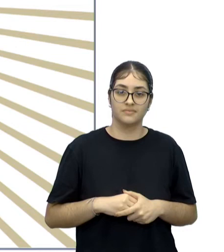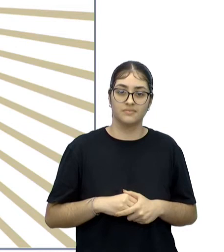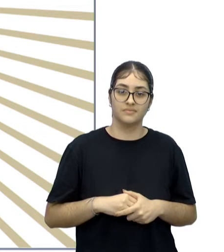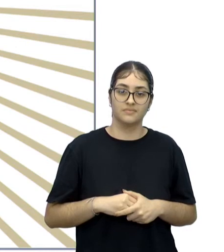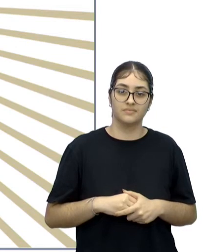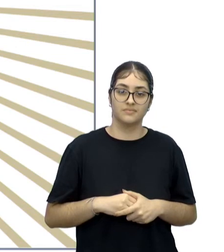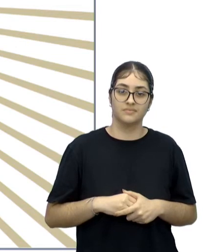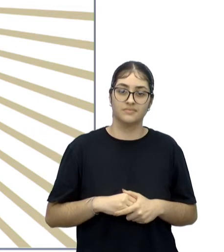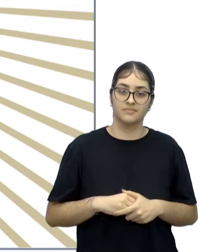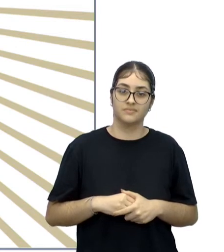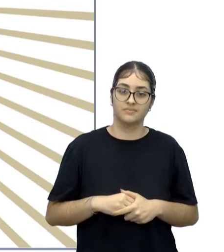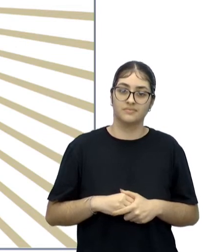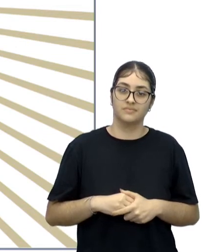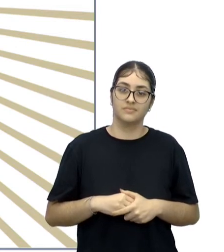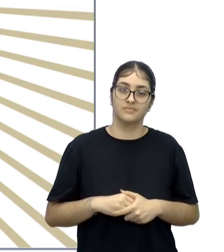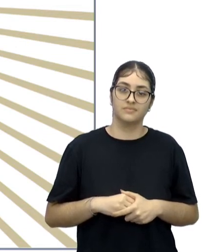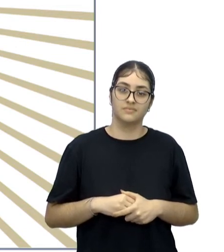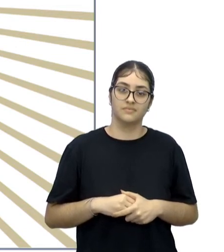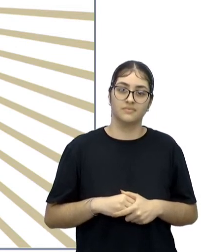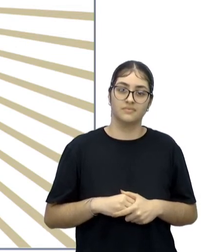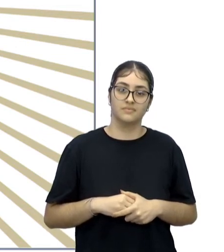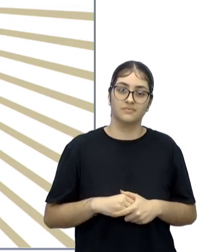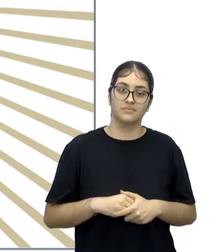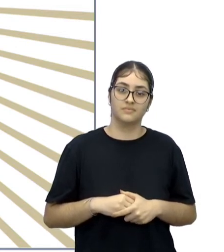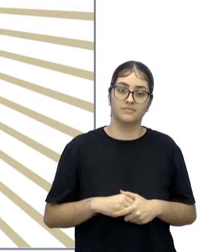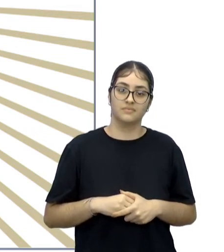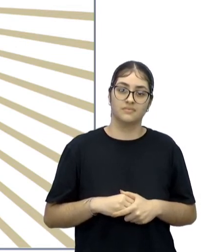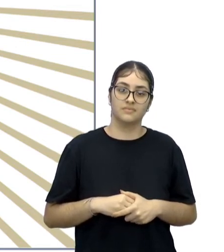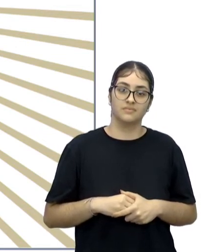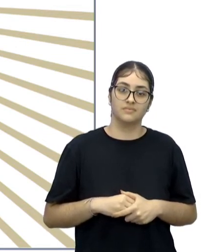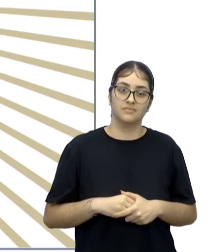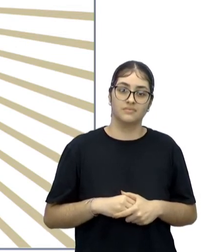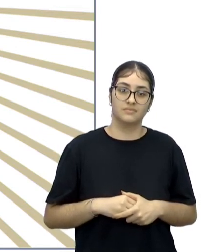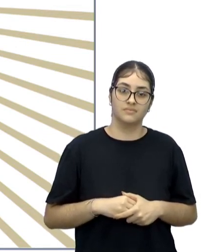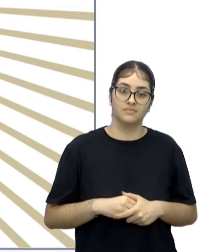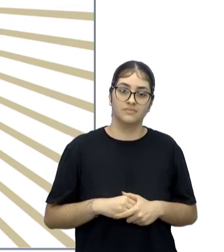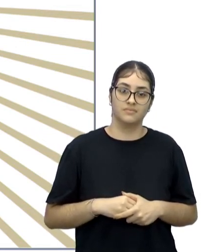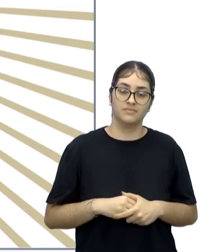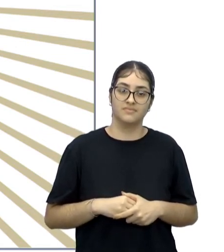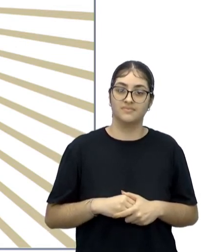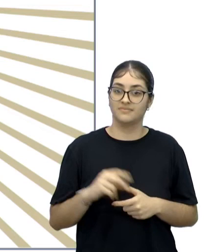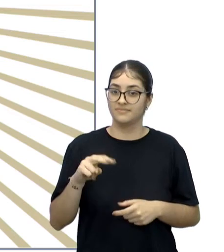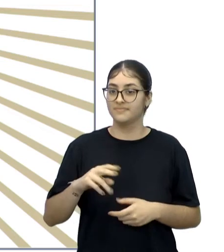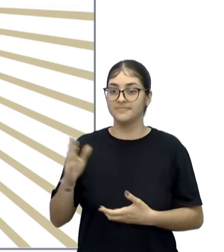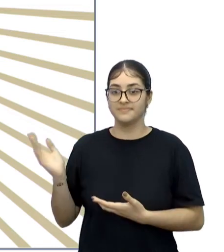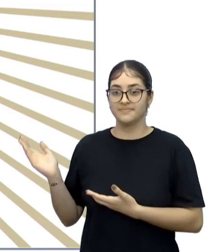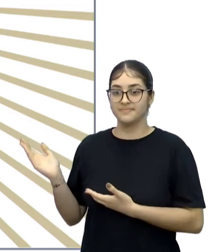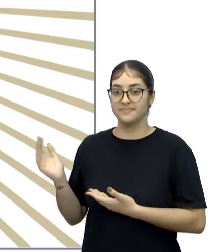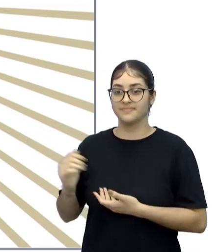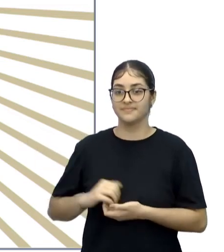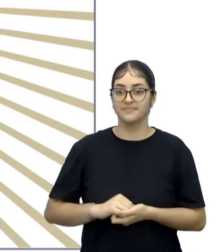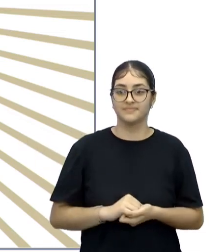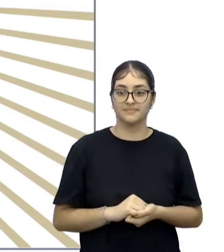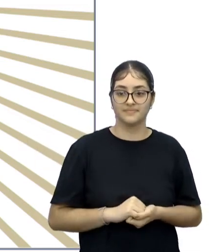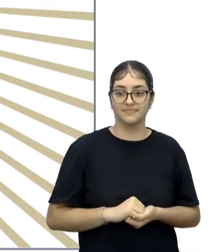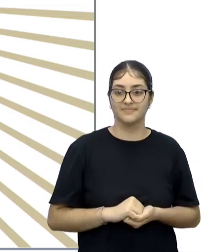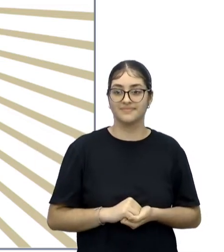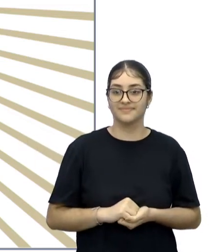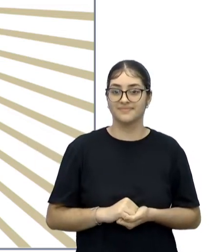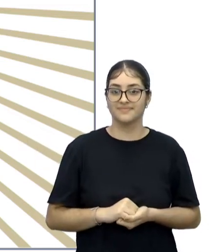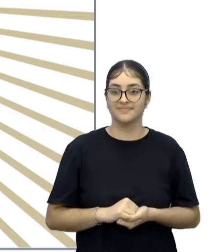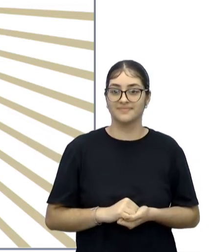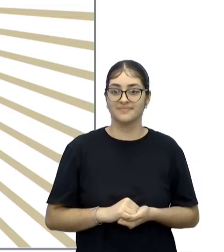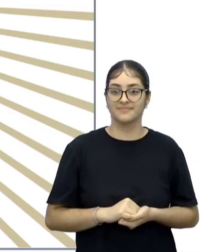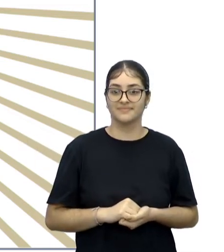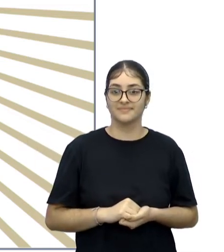Branco. Só o branco, vermelho e branco. Legal, pronto. Ele vai vir mais uma, será? Era pra vir, acho que eu